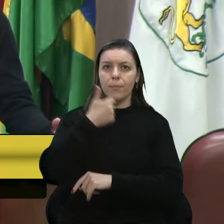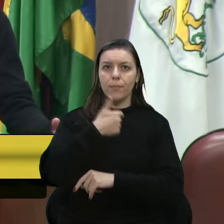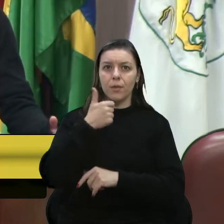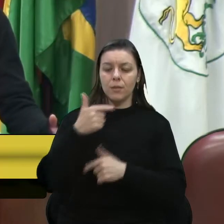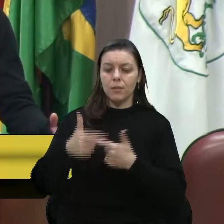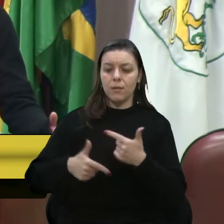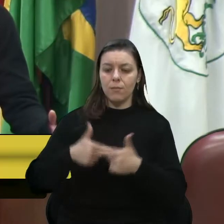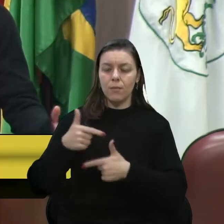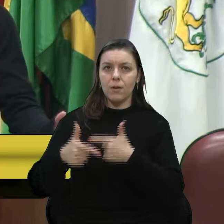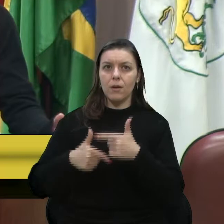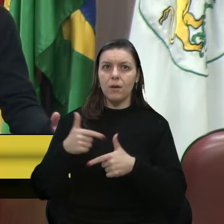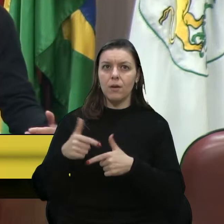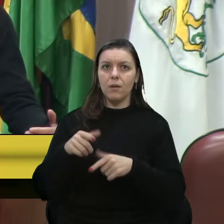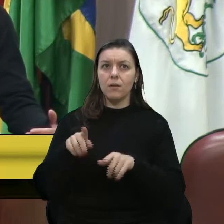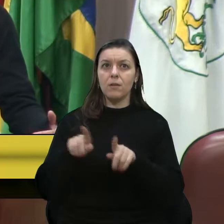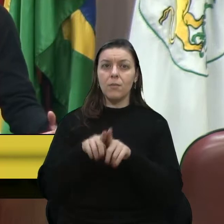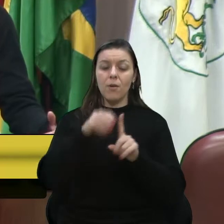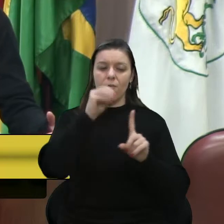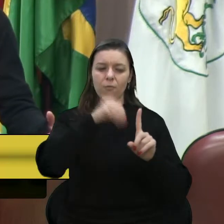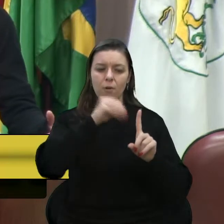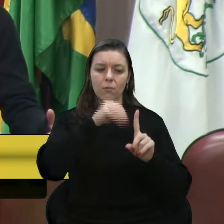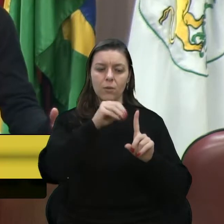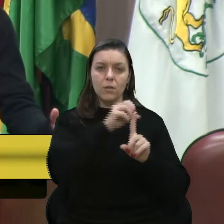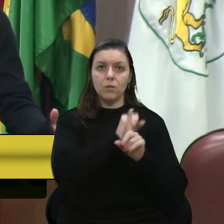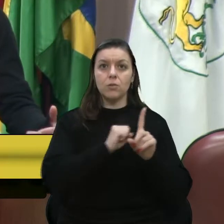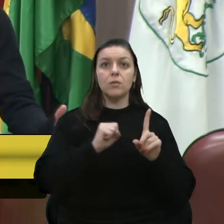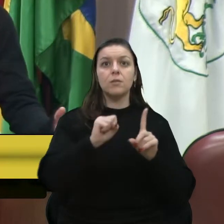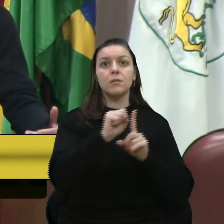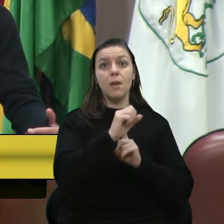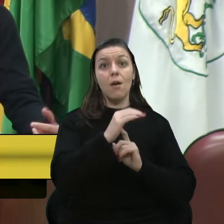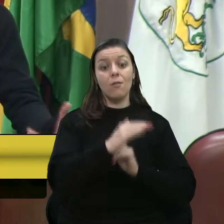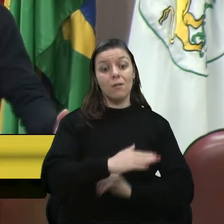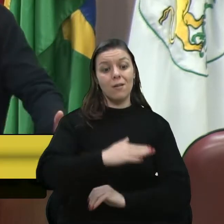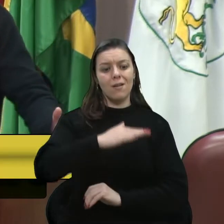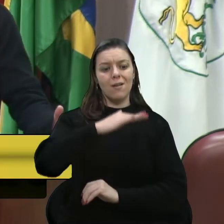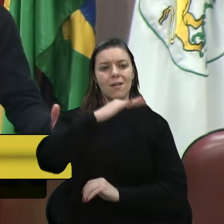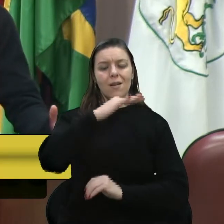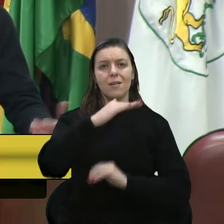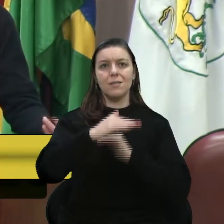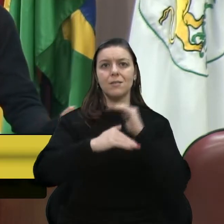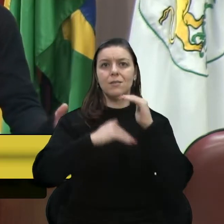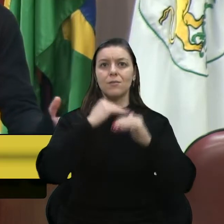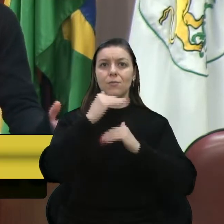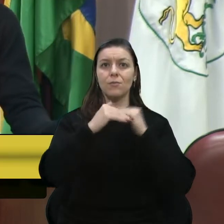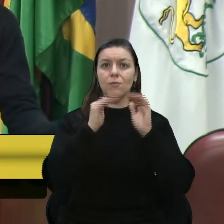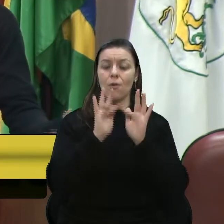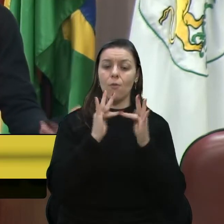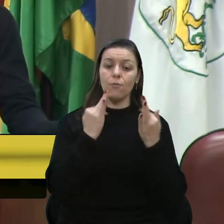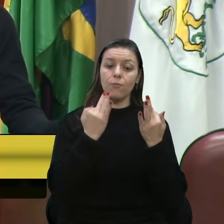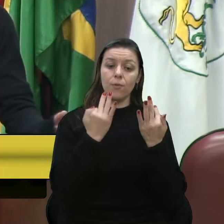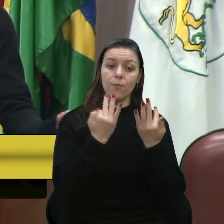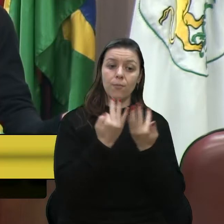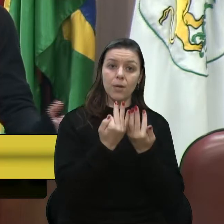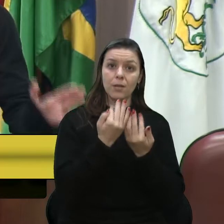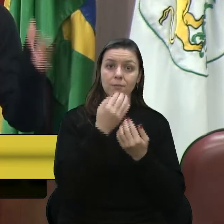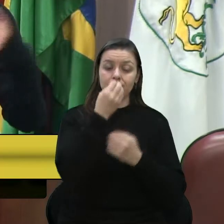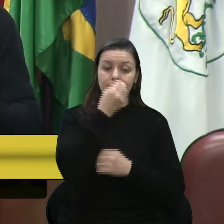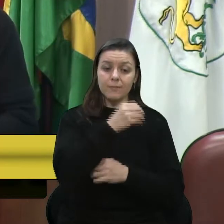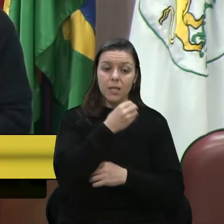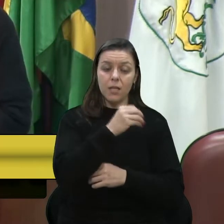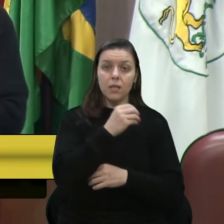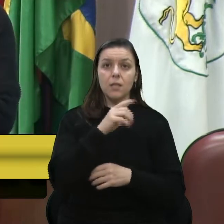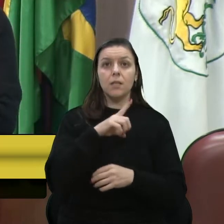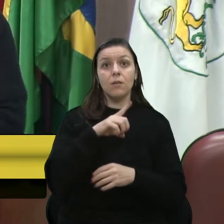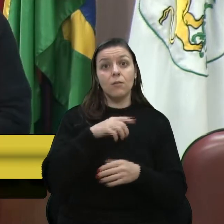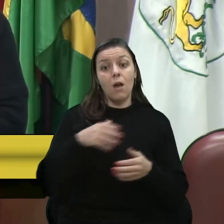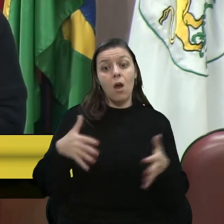com a vulnerabilidade social, cresce e se desenvolve numa família instável e assim acaba por ser acolhida pelo